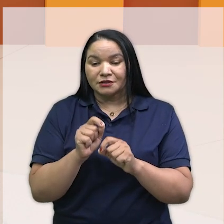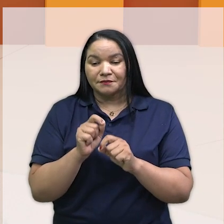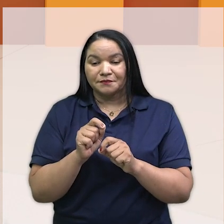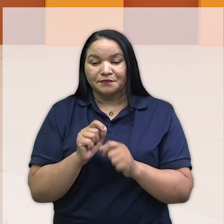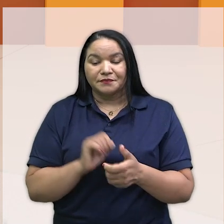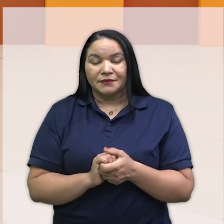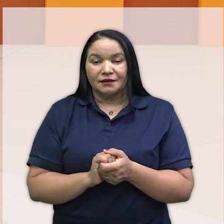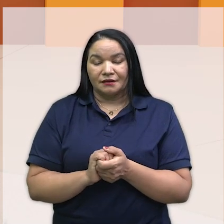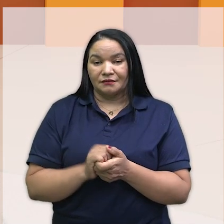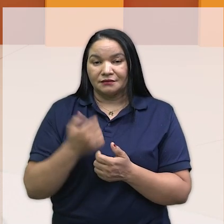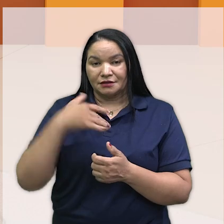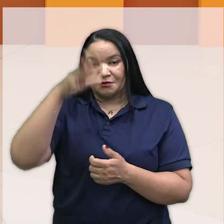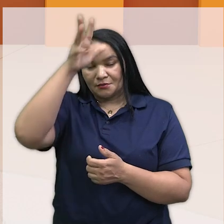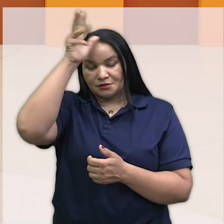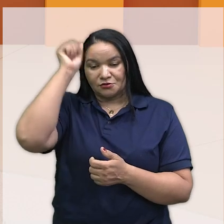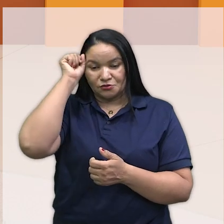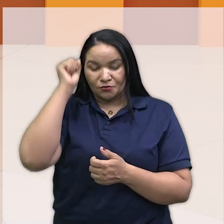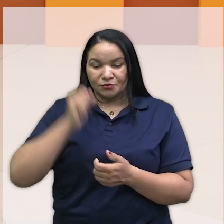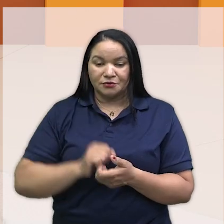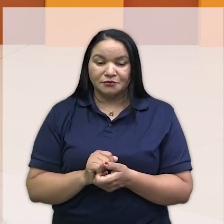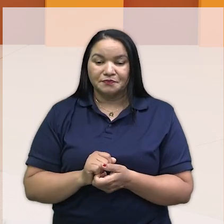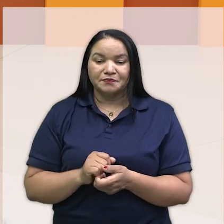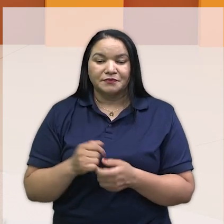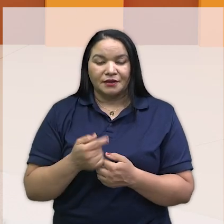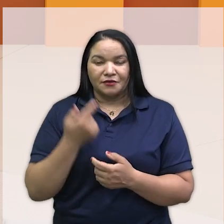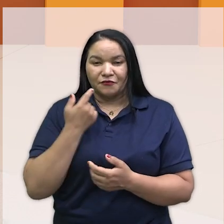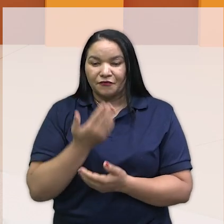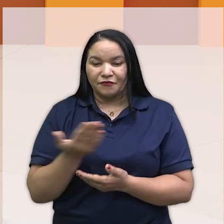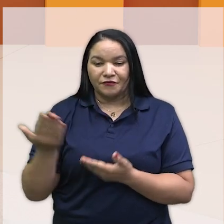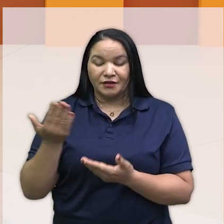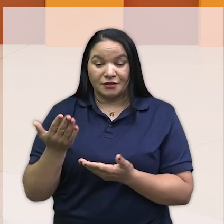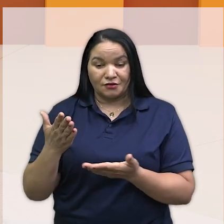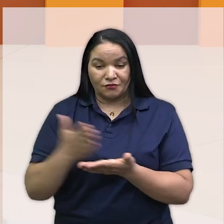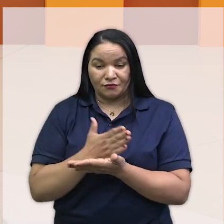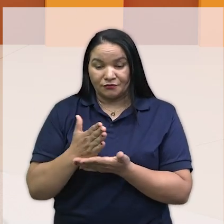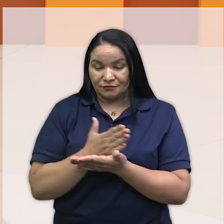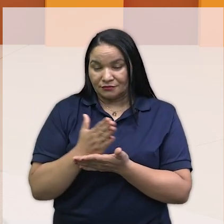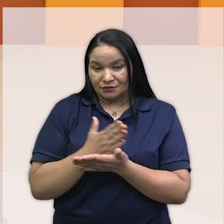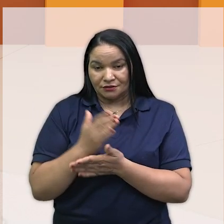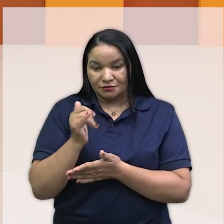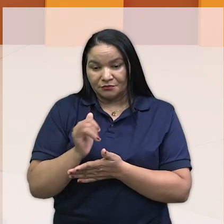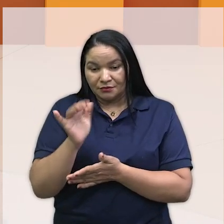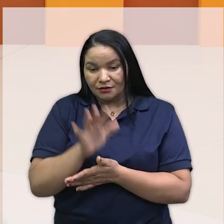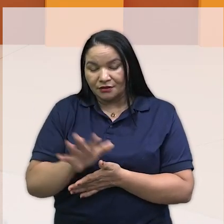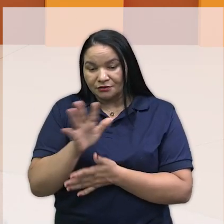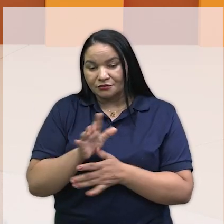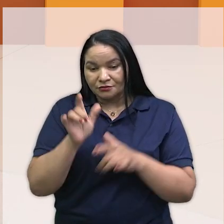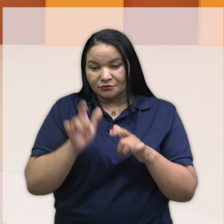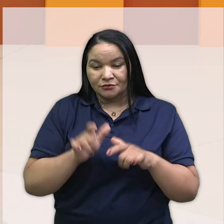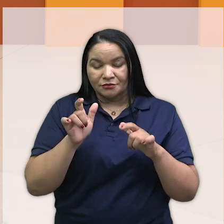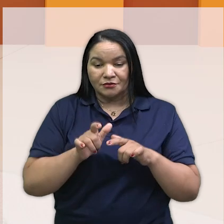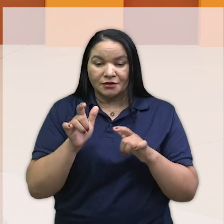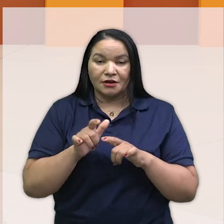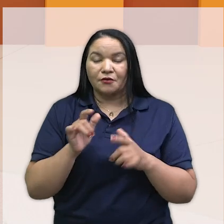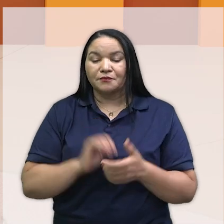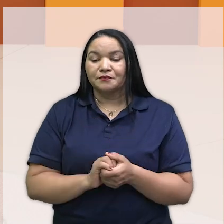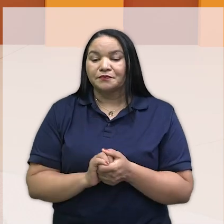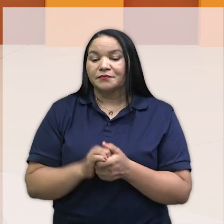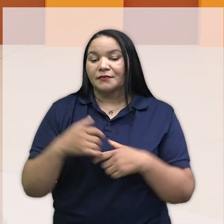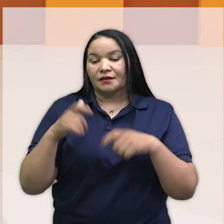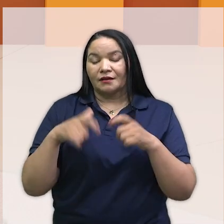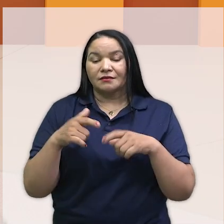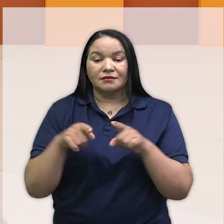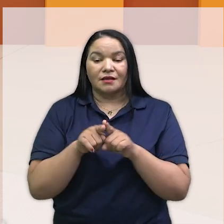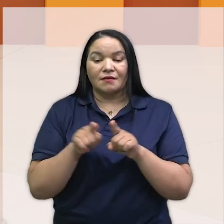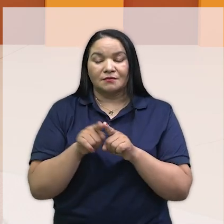do Amazonas, né? E já temos aqui algumas imagens da configuração territorial do estado do Amazonas, bem como dos